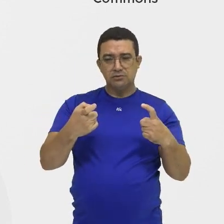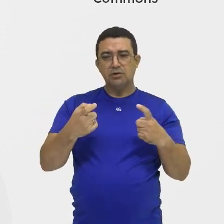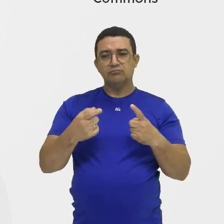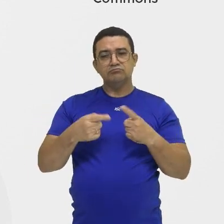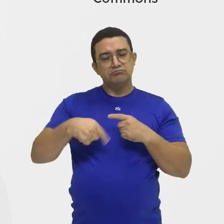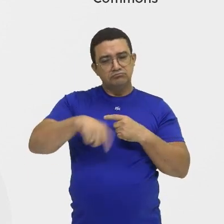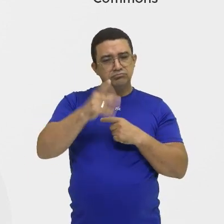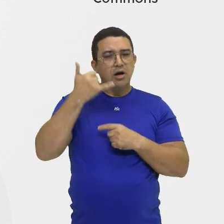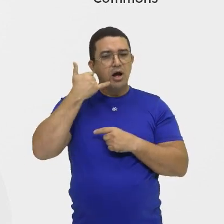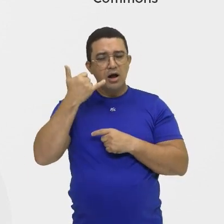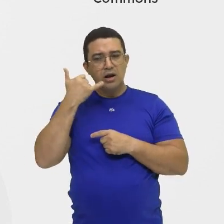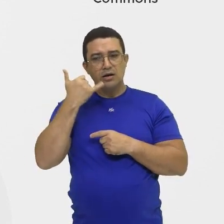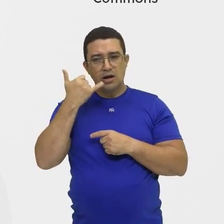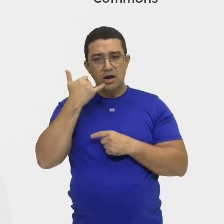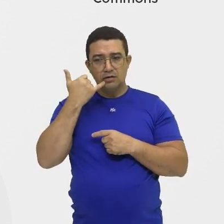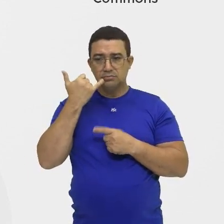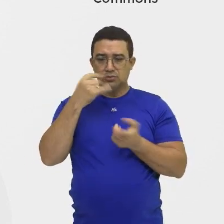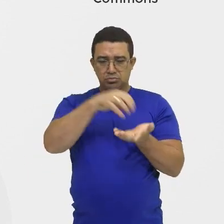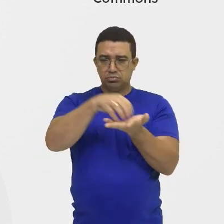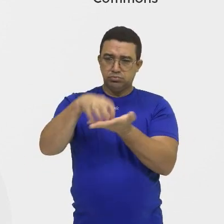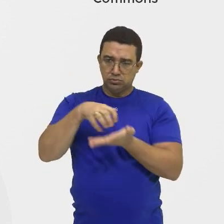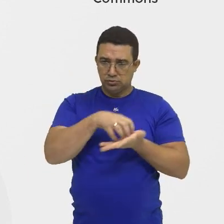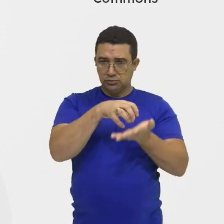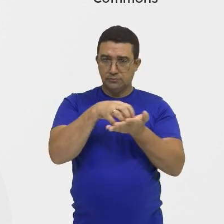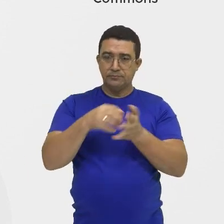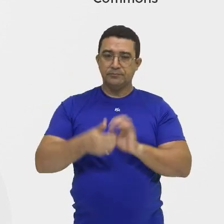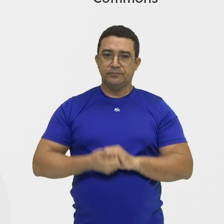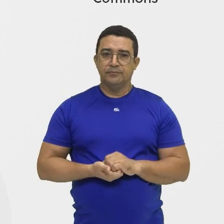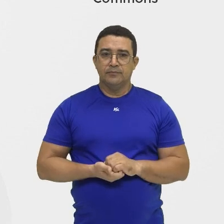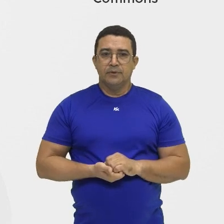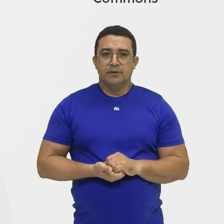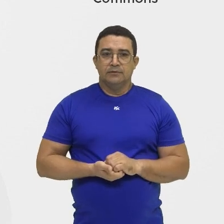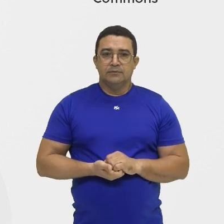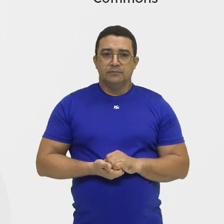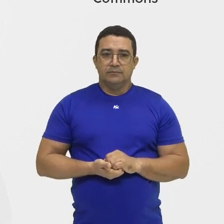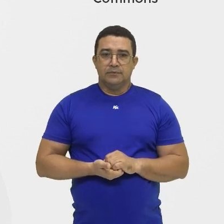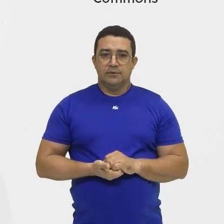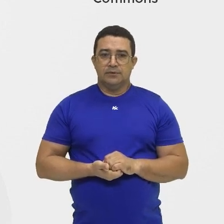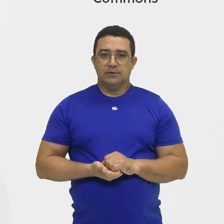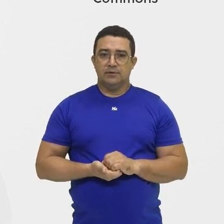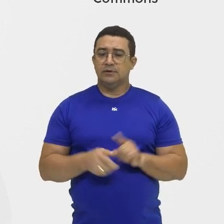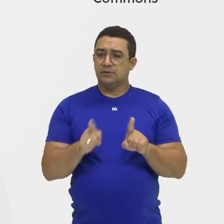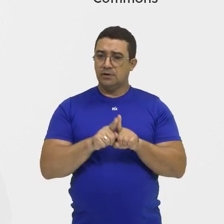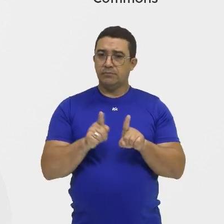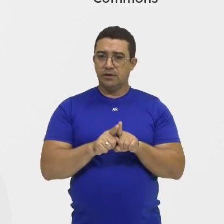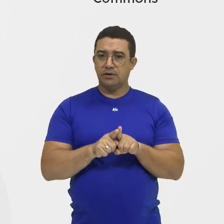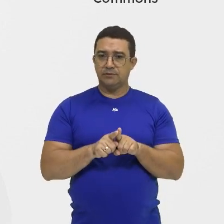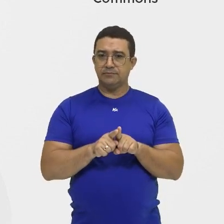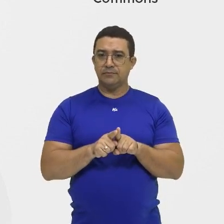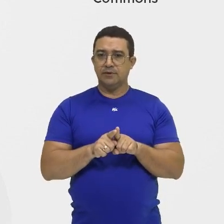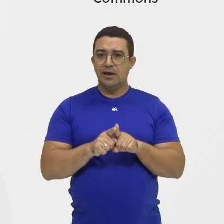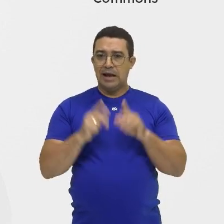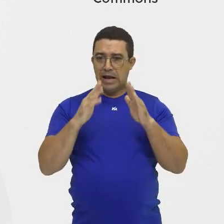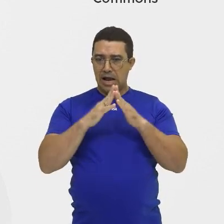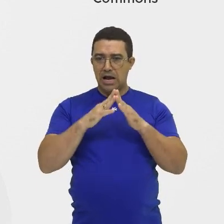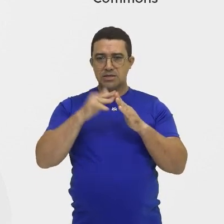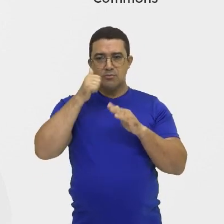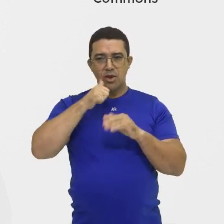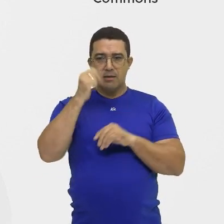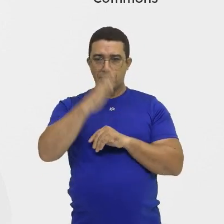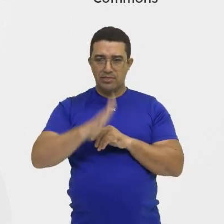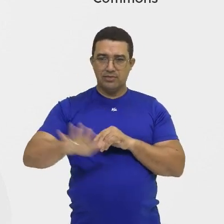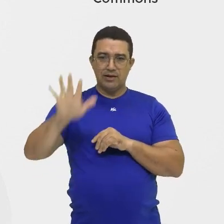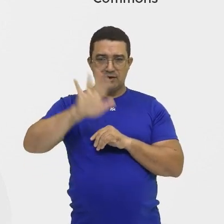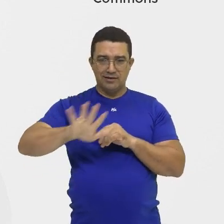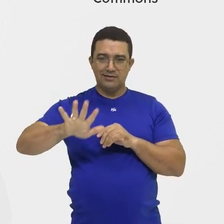de violência contra a mulher aos órgãos competentes. E o serviço também vai fornecer tudo, né, todas as informações sobre o direito da mulher,